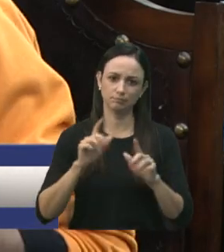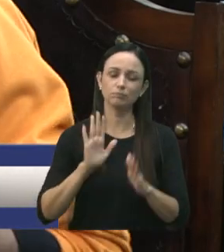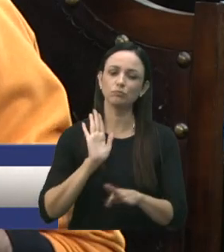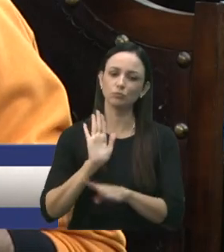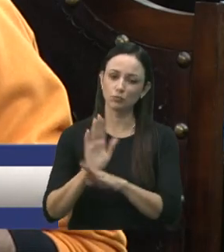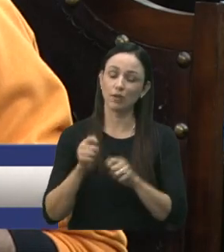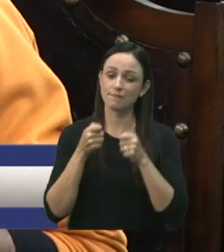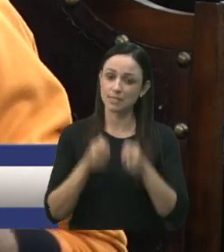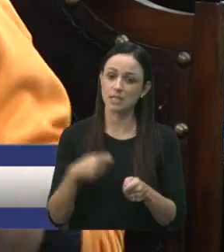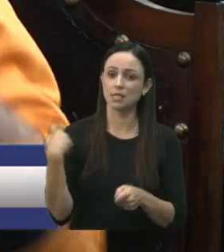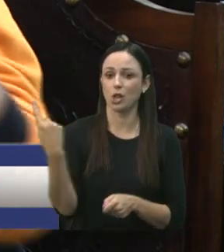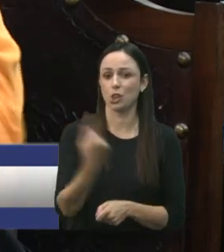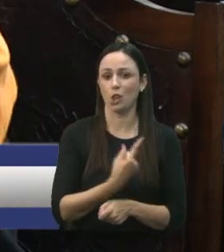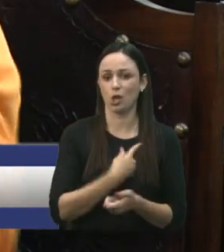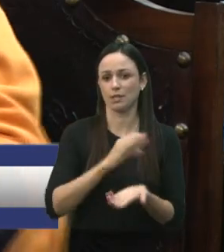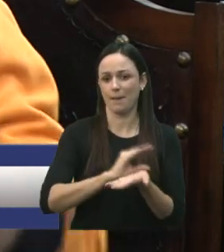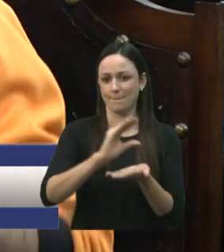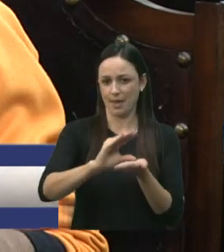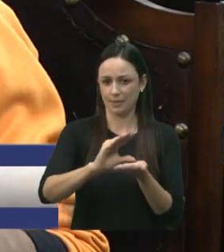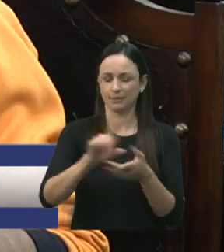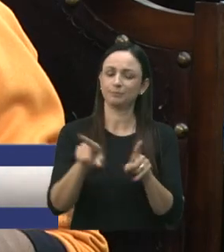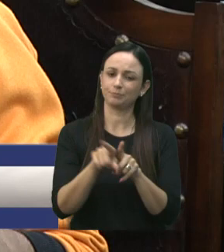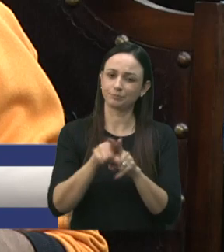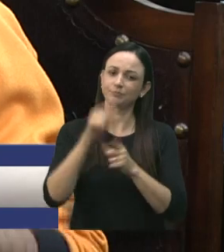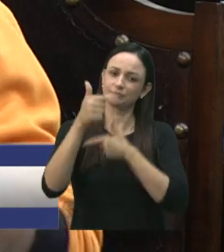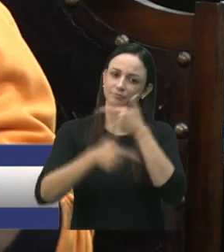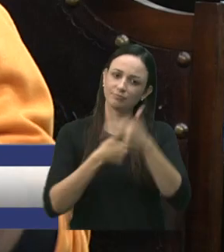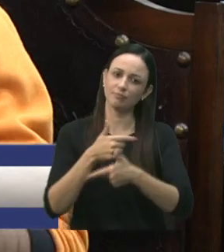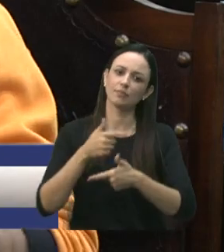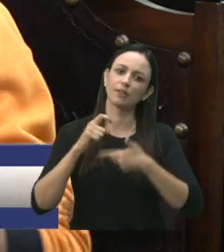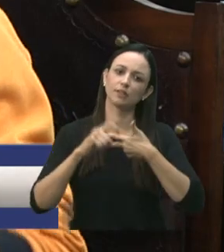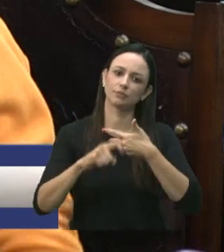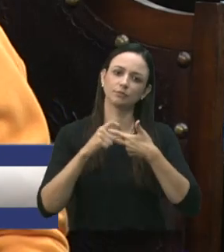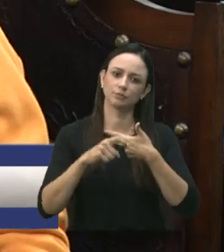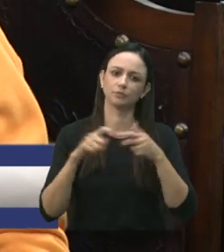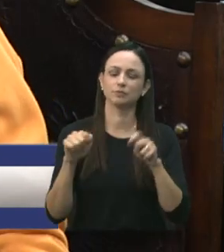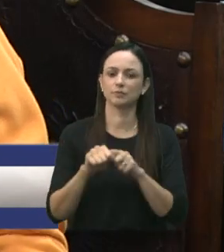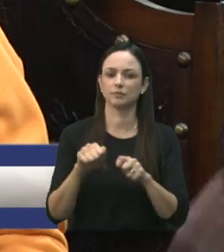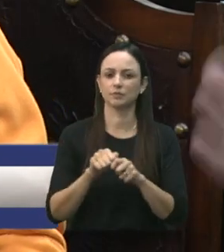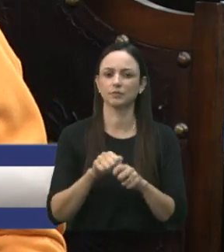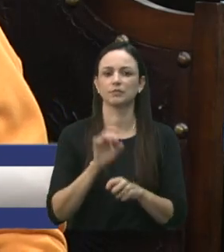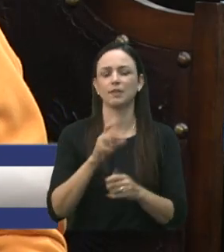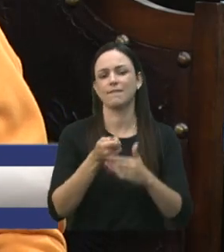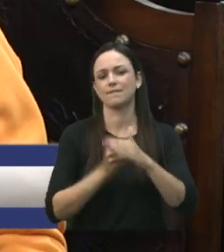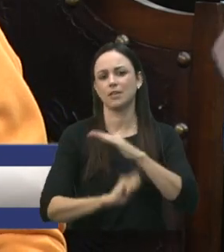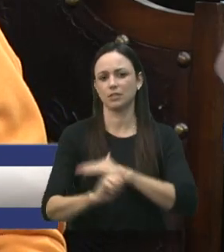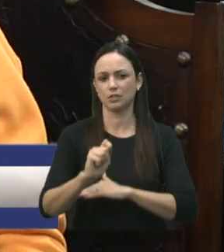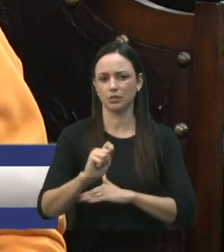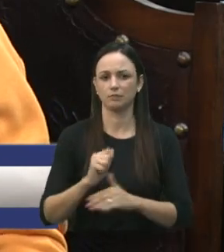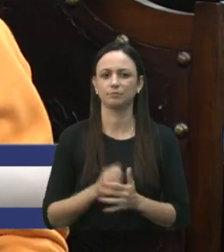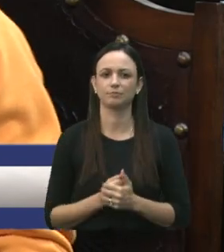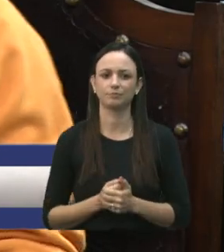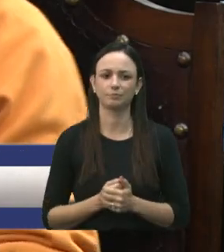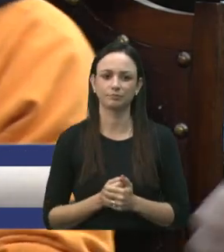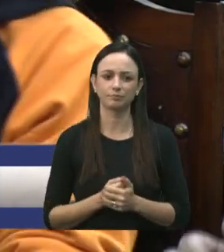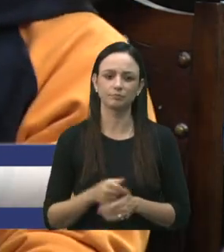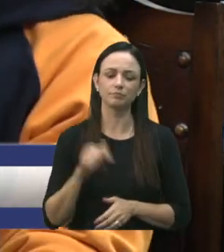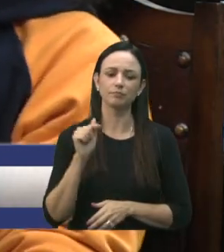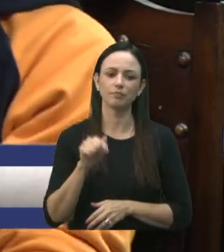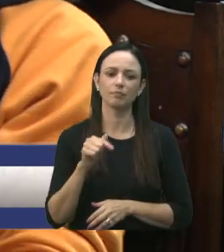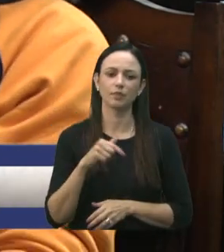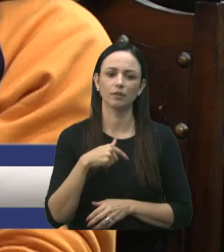as nossas emendas e para o trabalho do Poder Executivo na execução dos investimentos que estão previstos. Aqui eu faço até